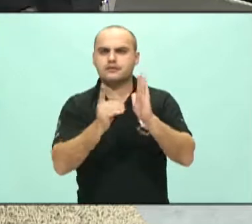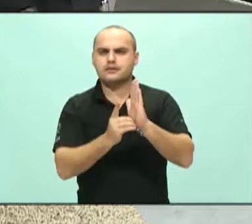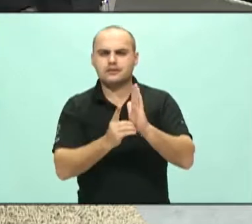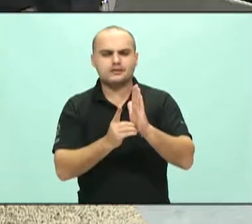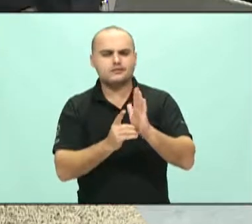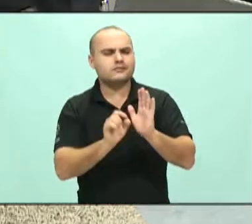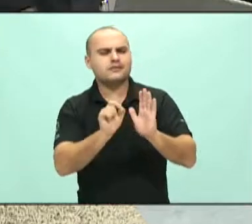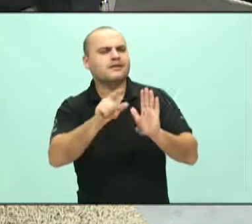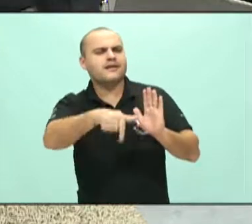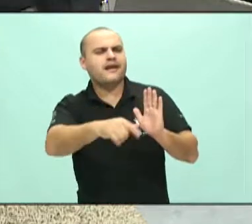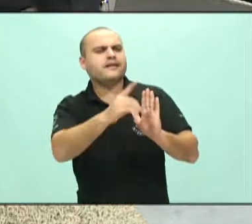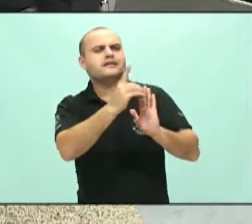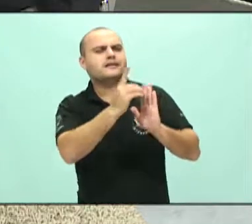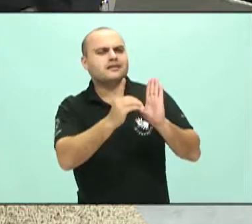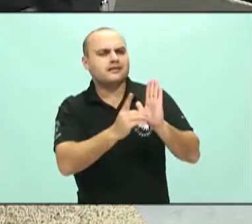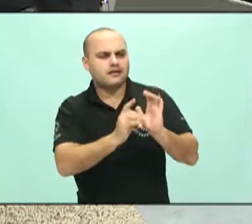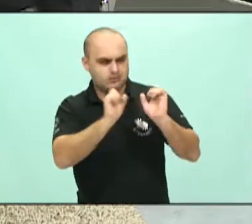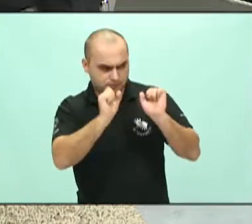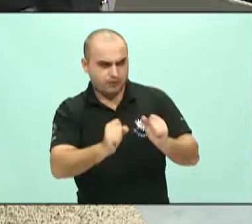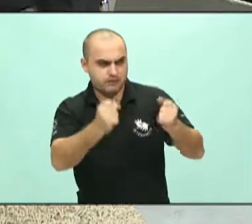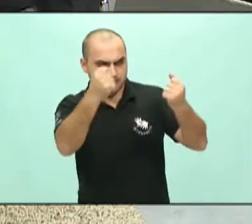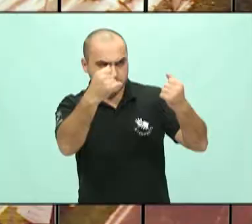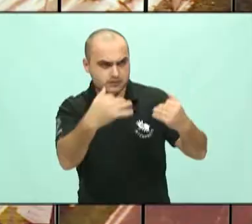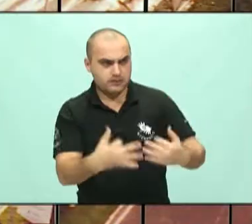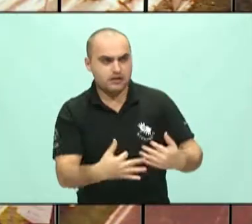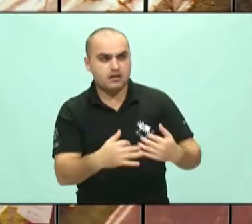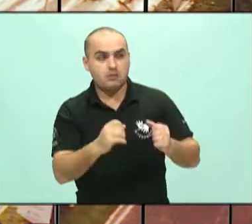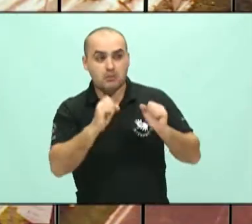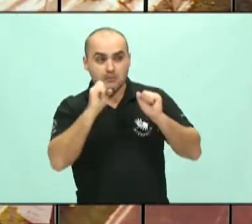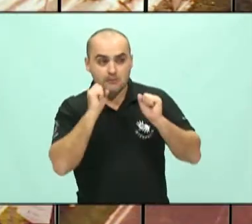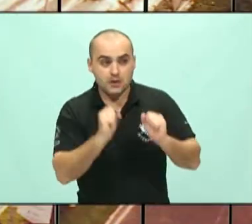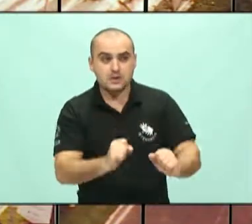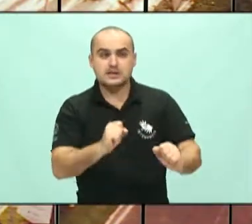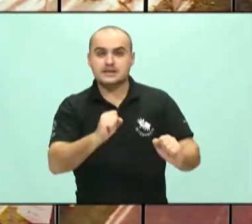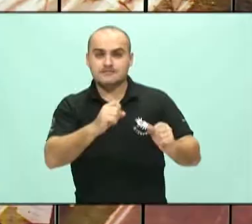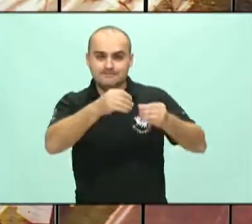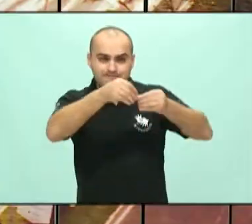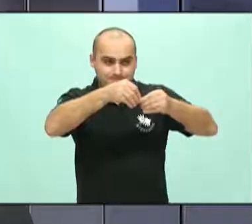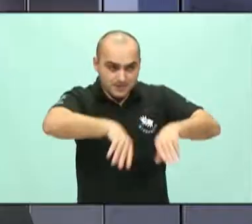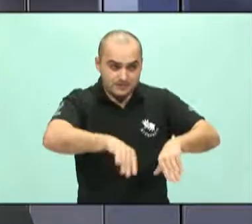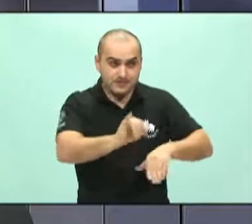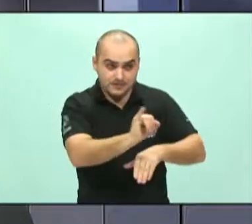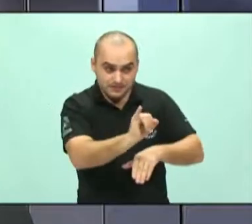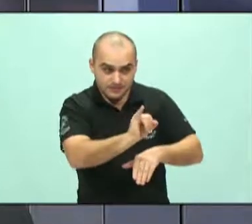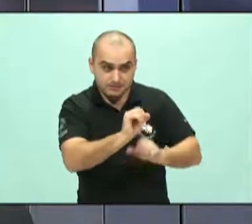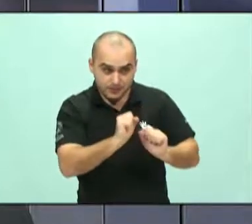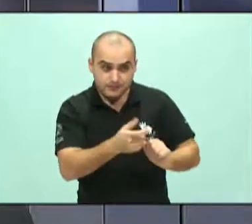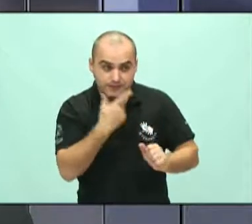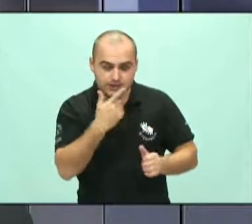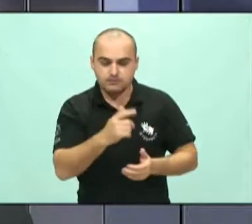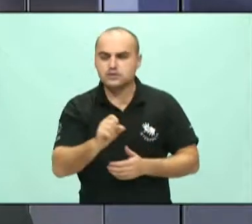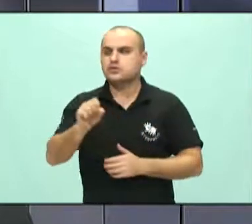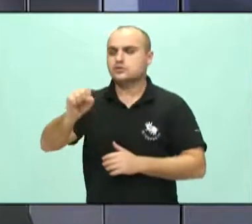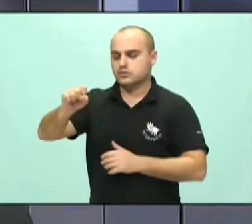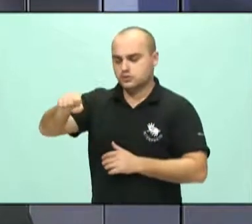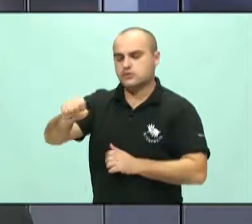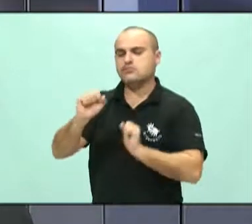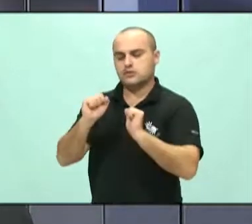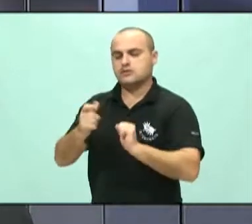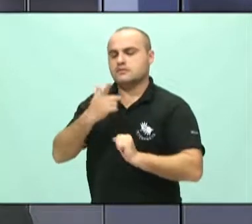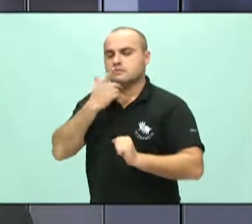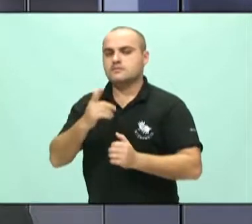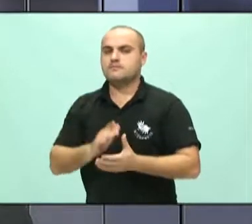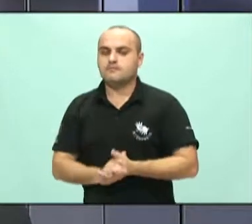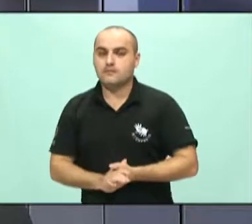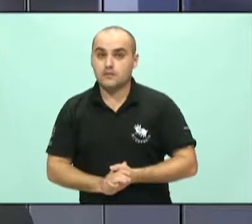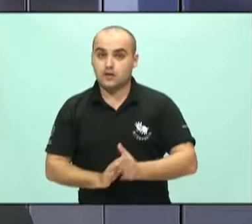senhor pode falar sobre essa situação que pode prejudicar sobremaneira Itajaí, vereador? Sem dúvida, Carlos Antônio. O